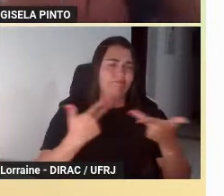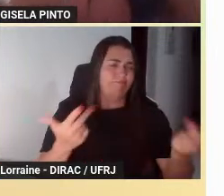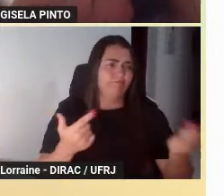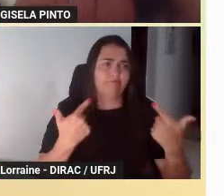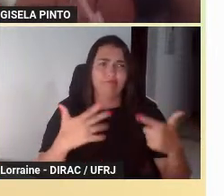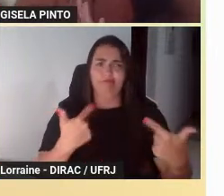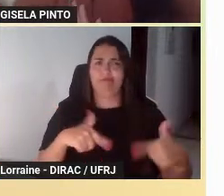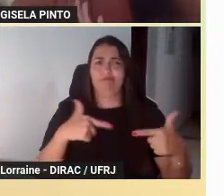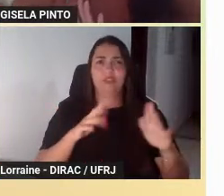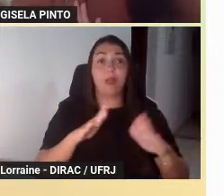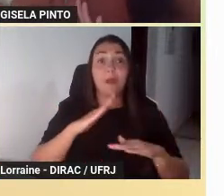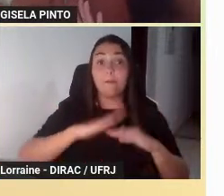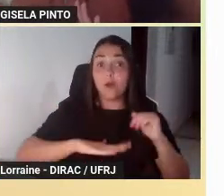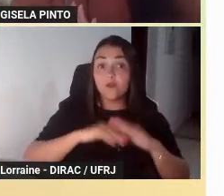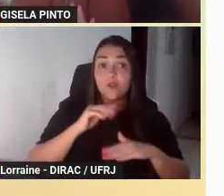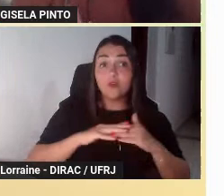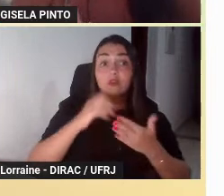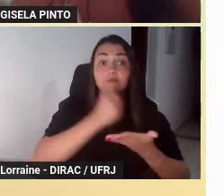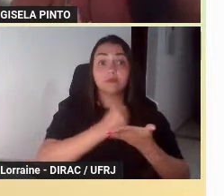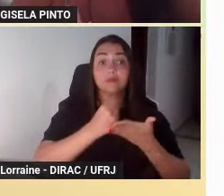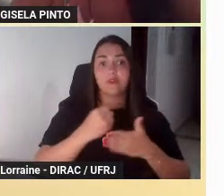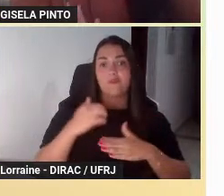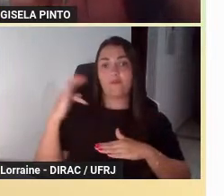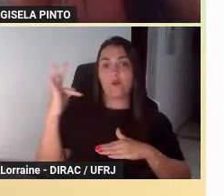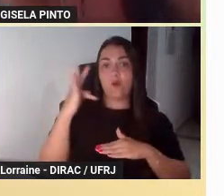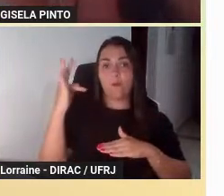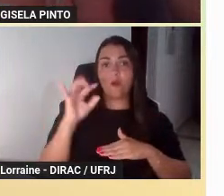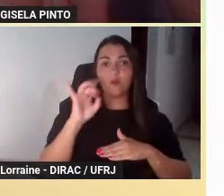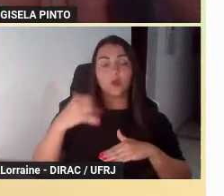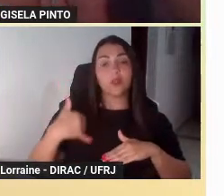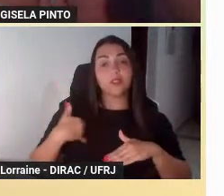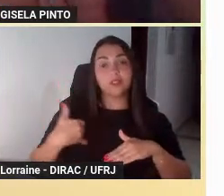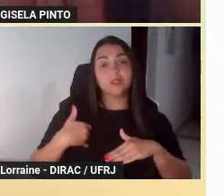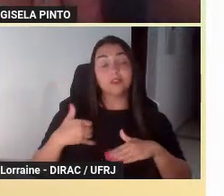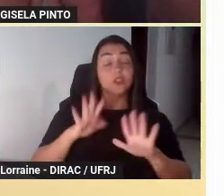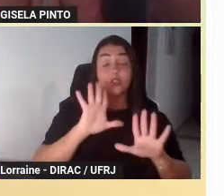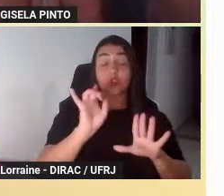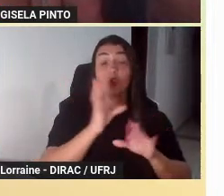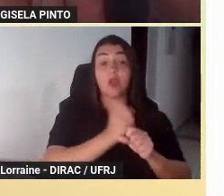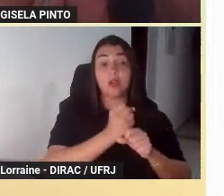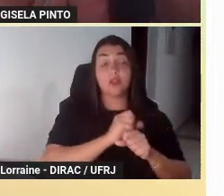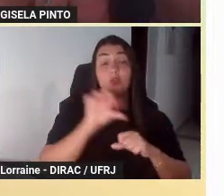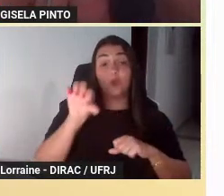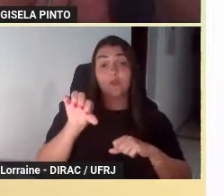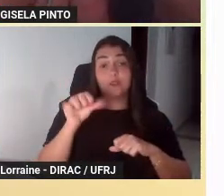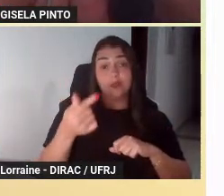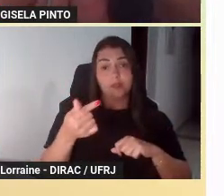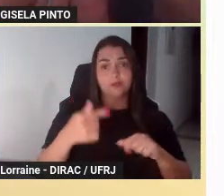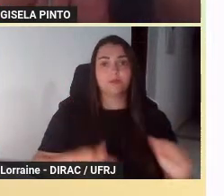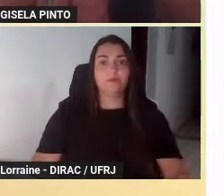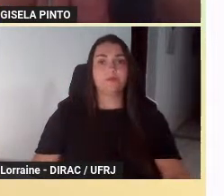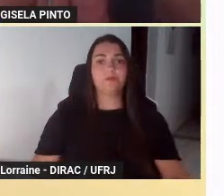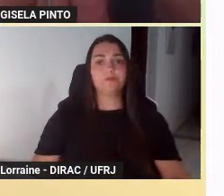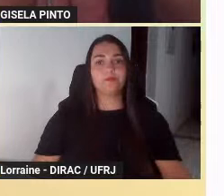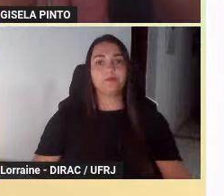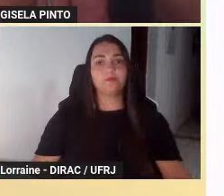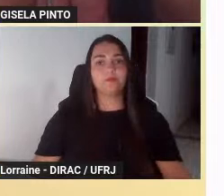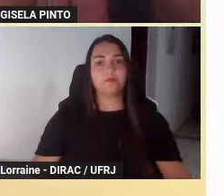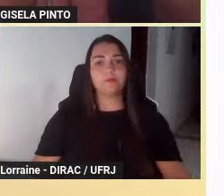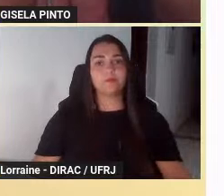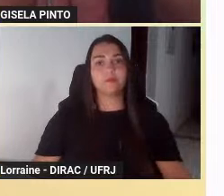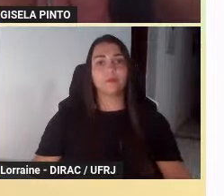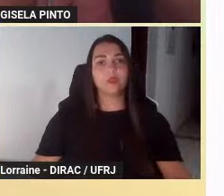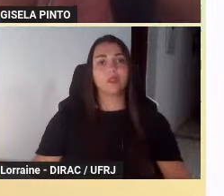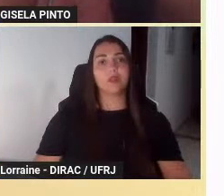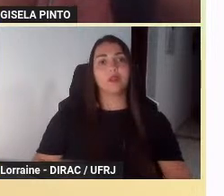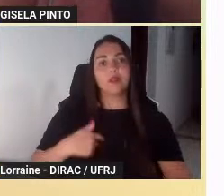mas como professora de uma maneira mais formal, somente a partir de 97. Então, eu venho de um lugar que é